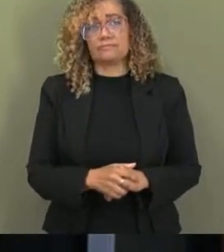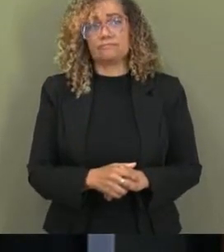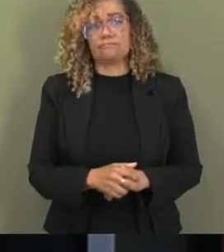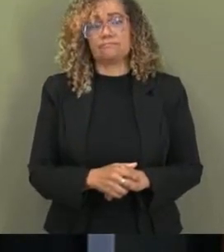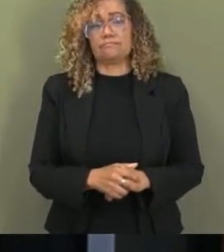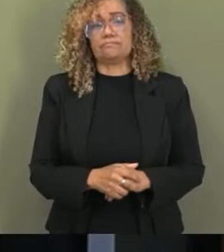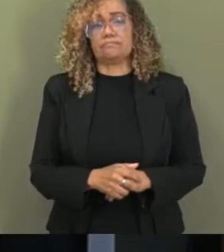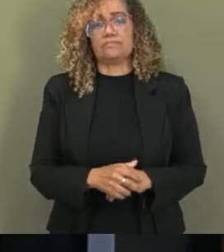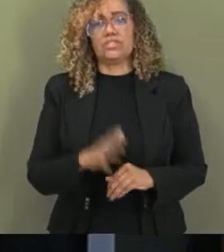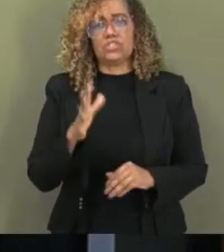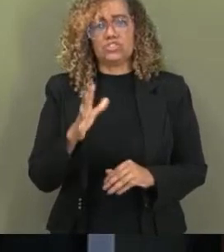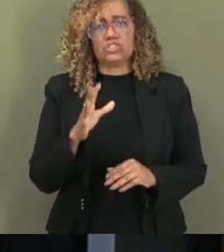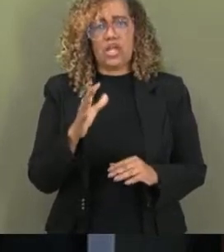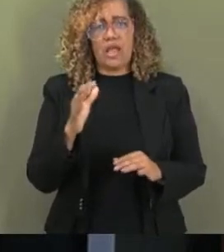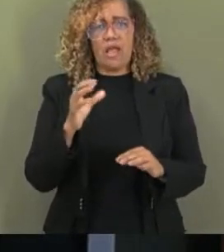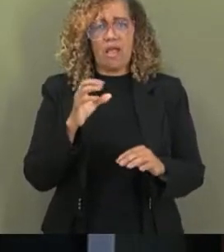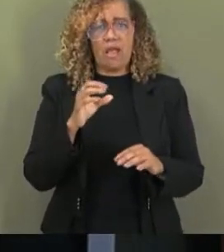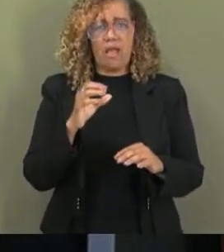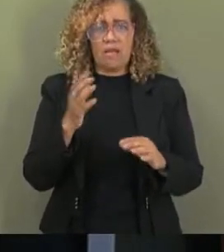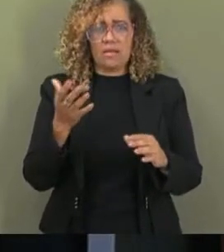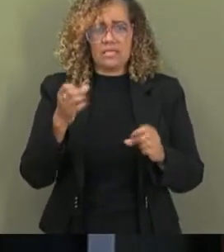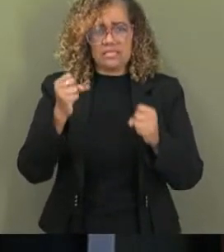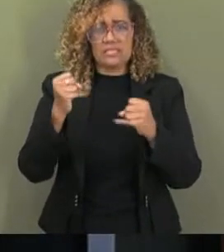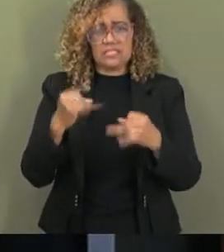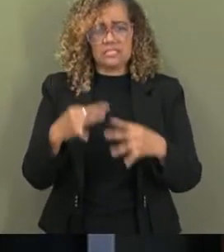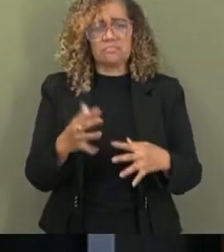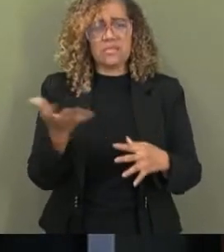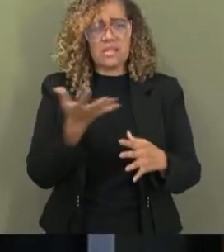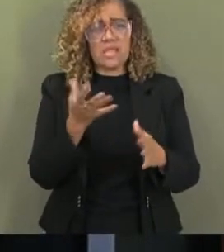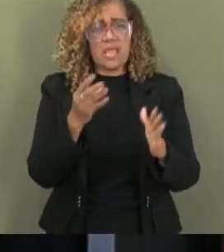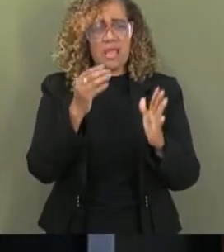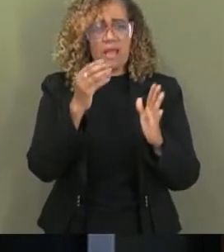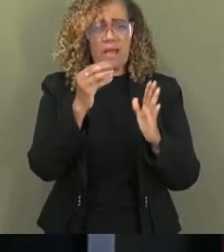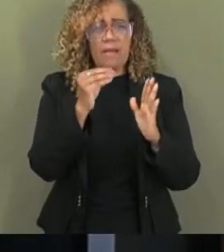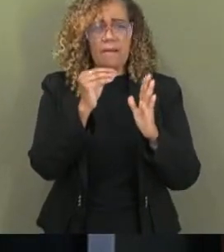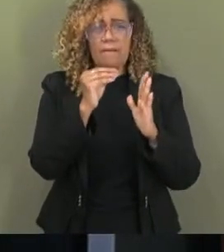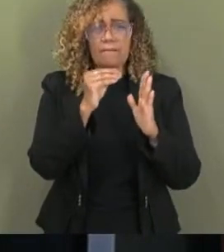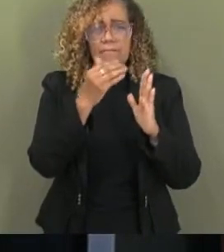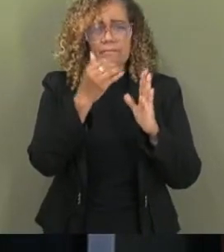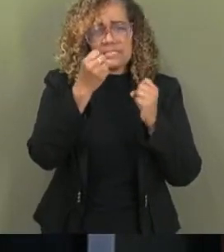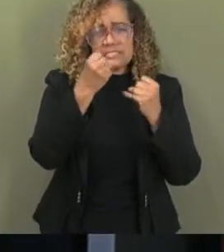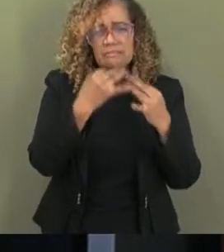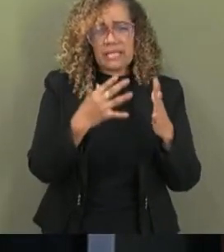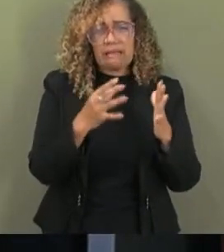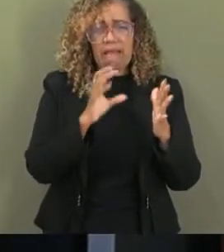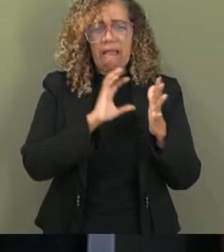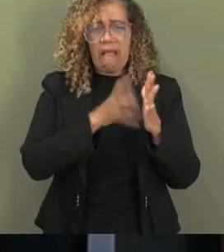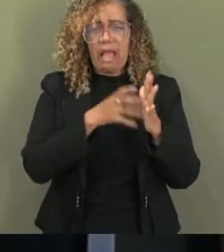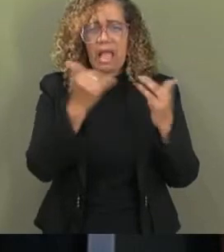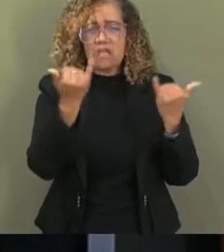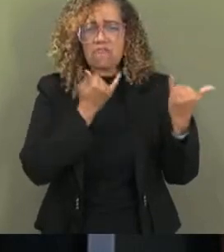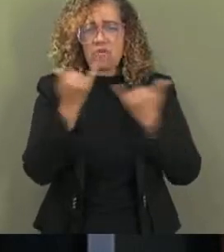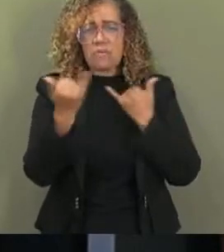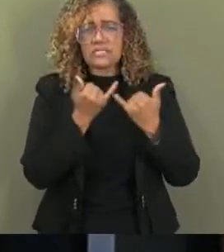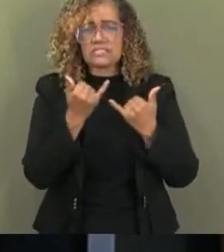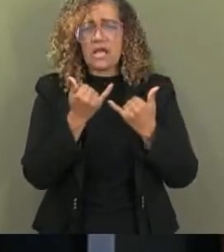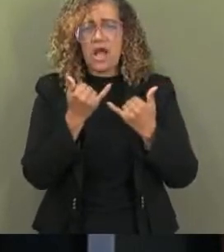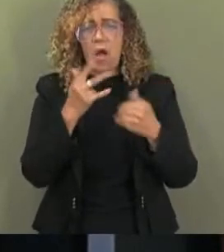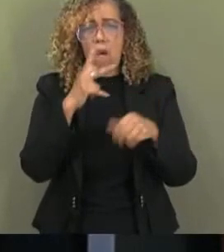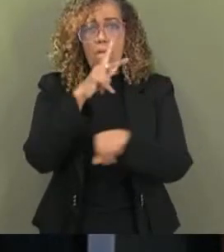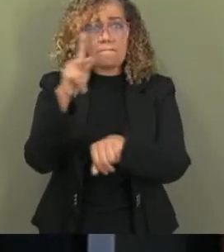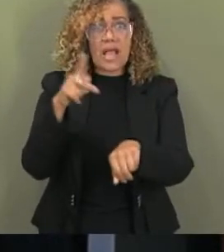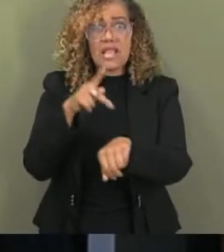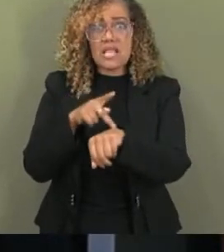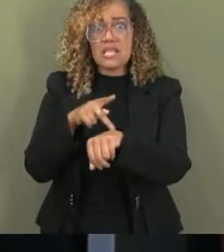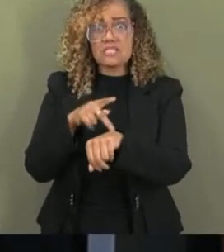Eu trouxe dados aqui que não vai dar tempo, de alguns países que